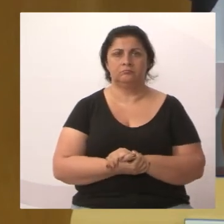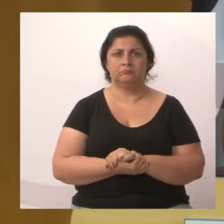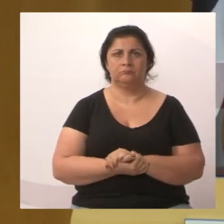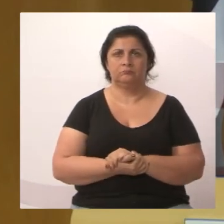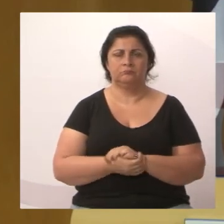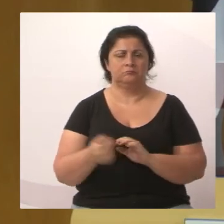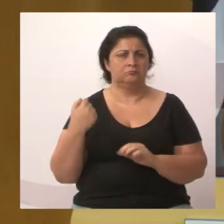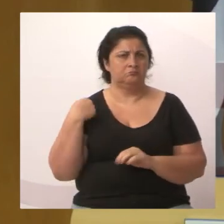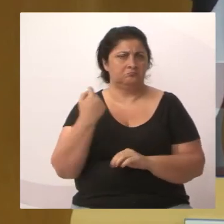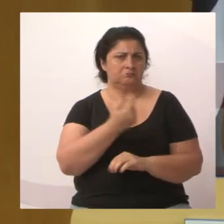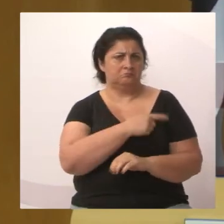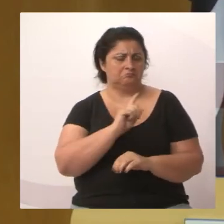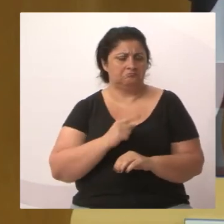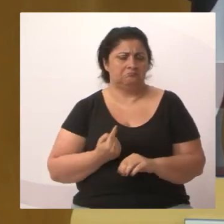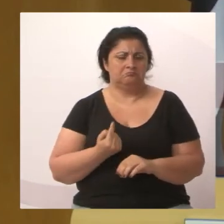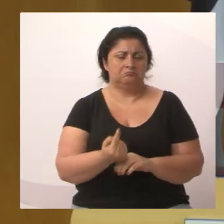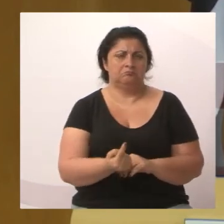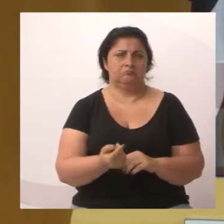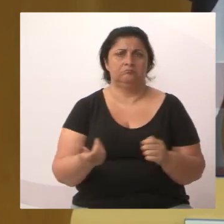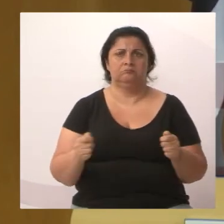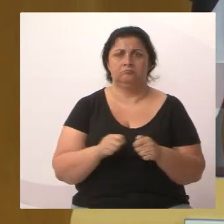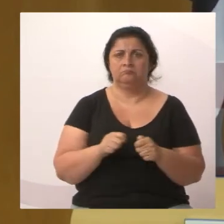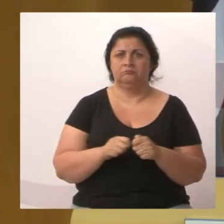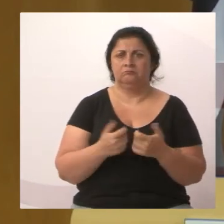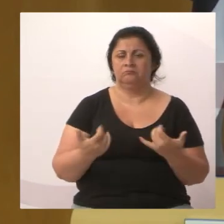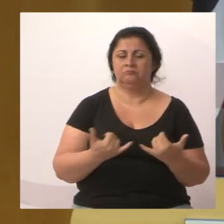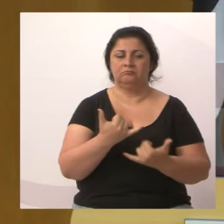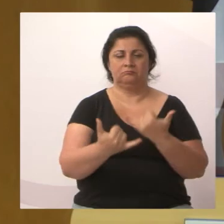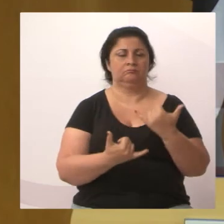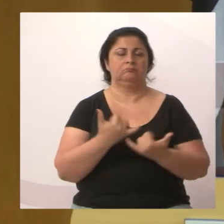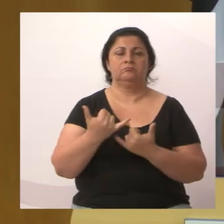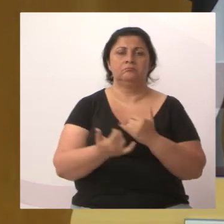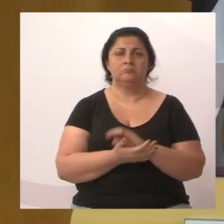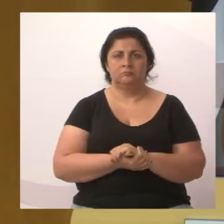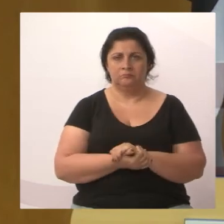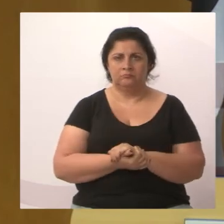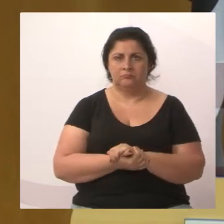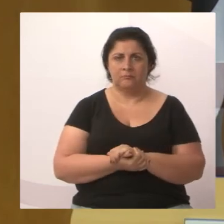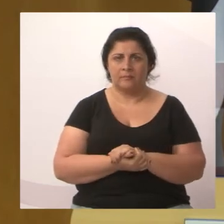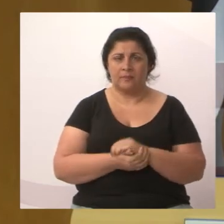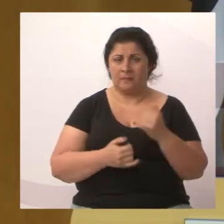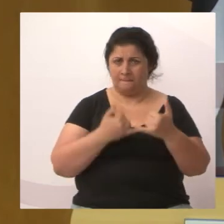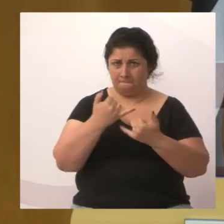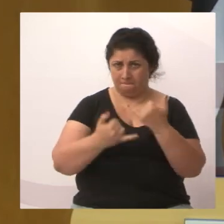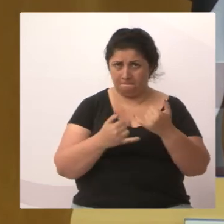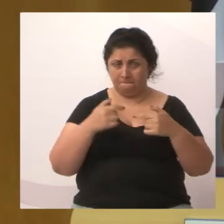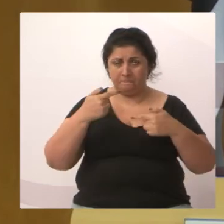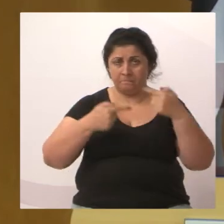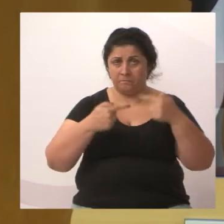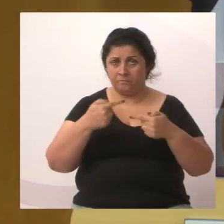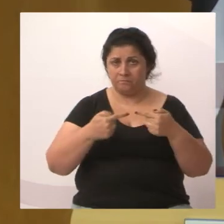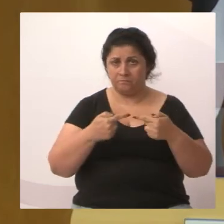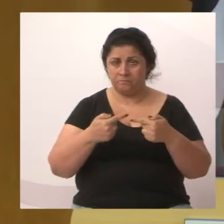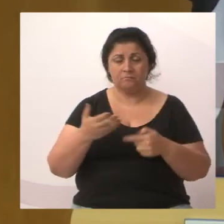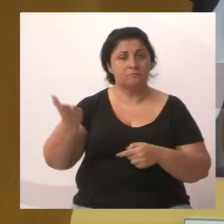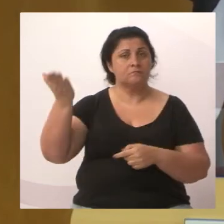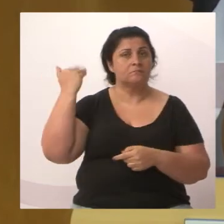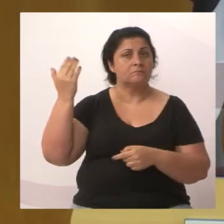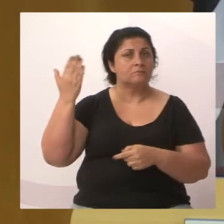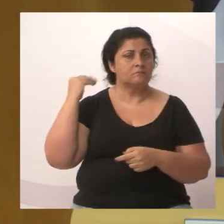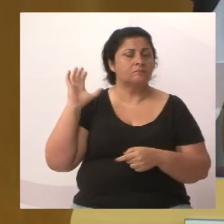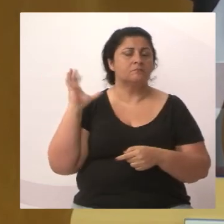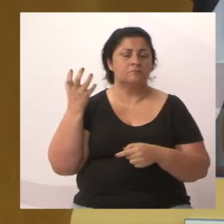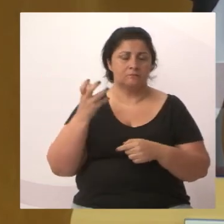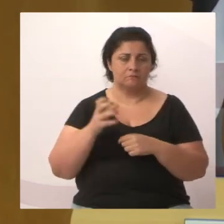Então, nós não estamos aqui fazendo jogo político. Jogo político, no meu entender, foi o que os